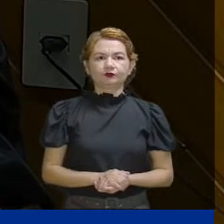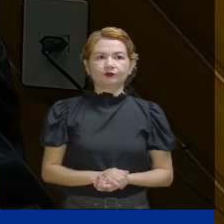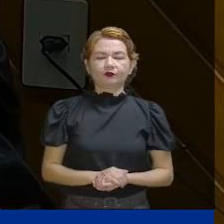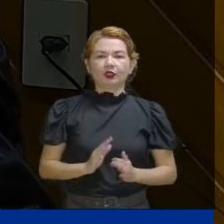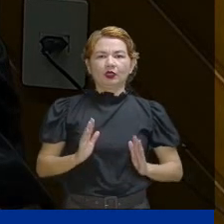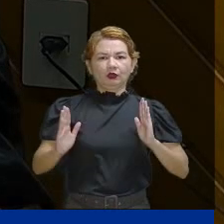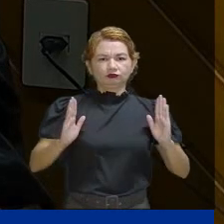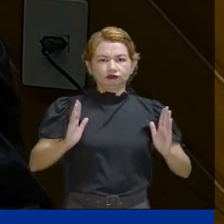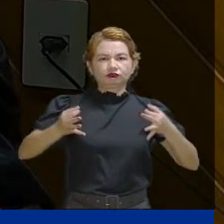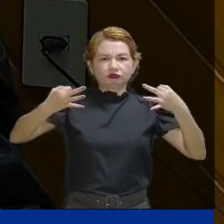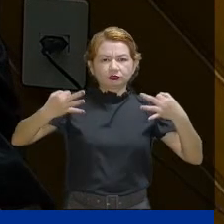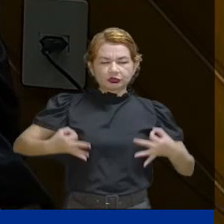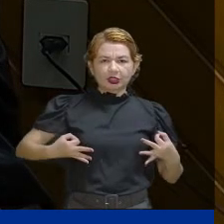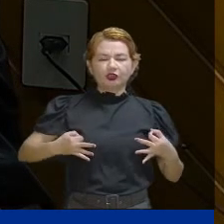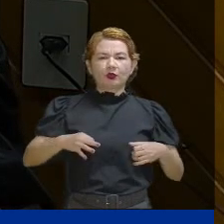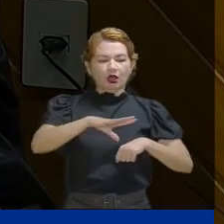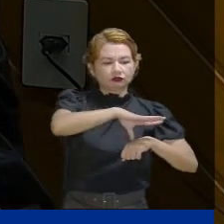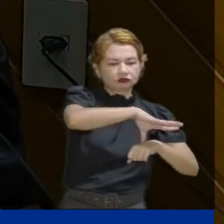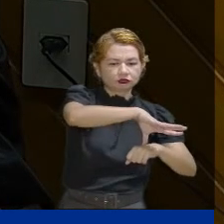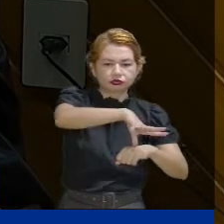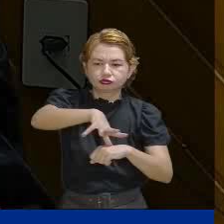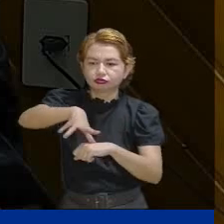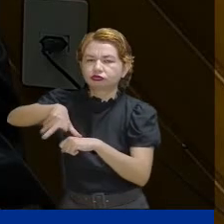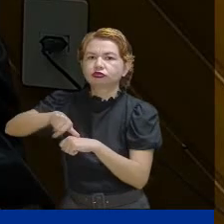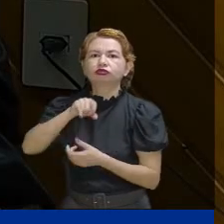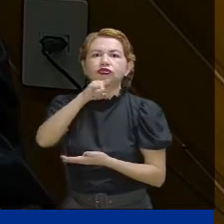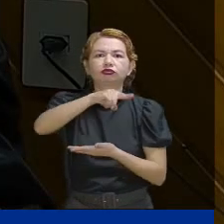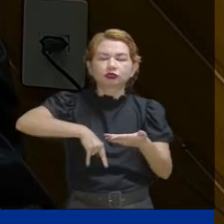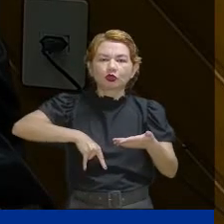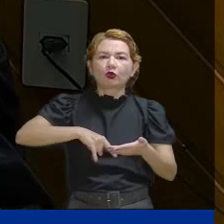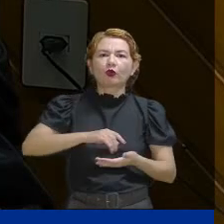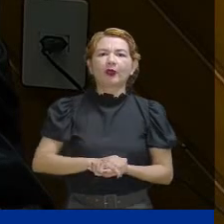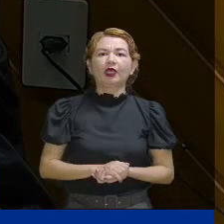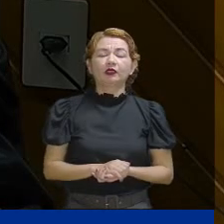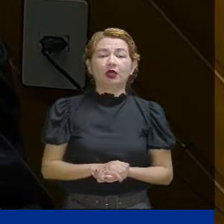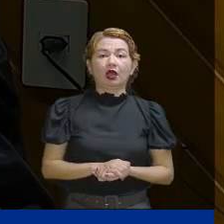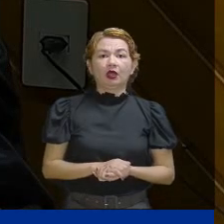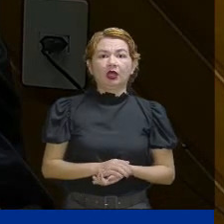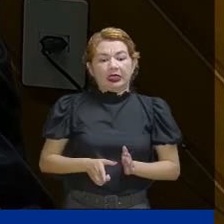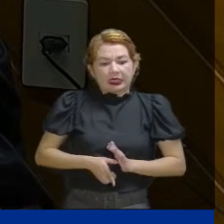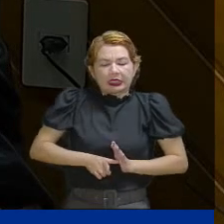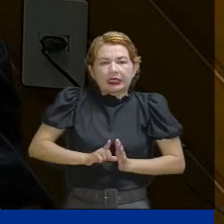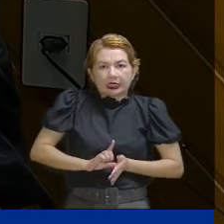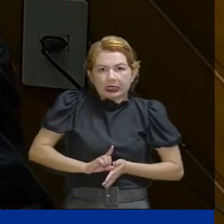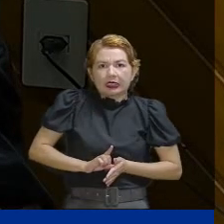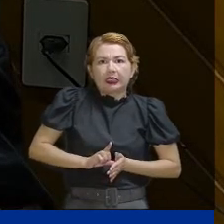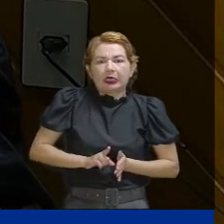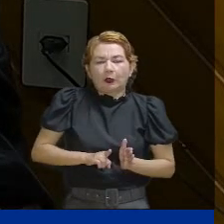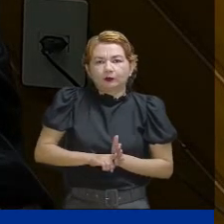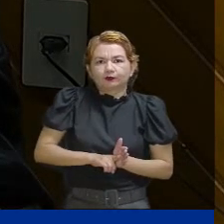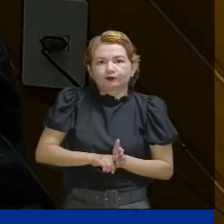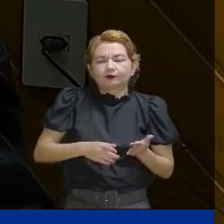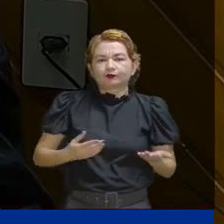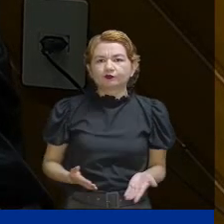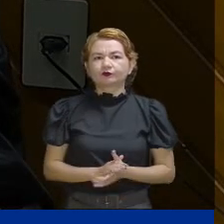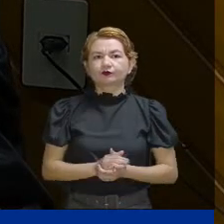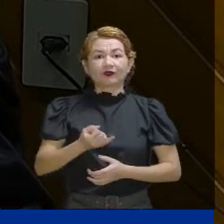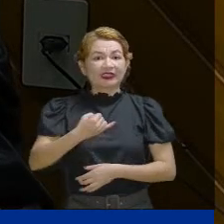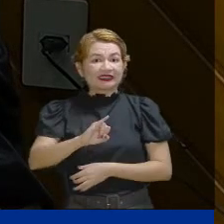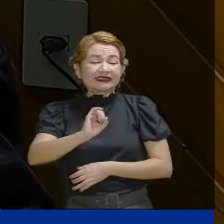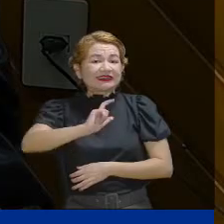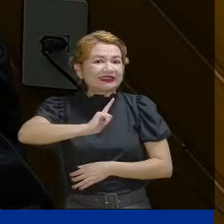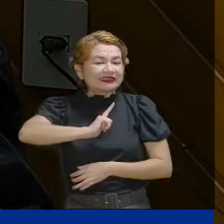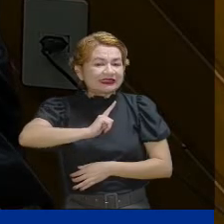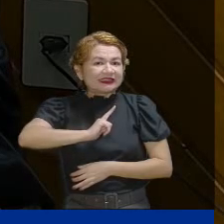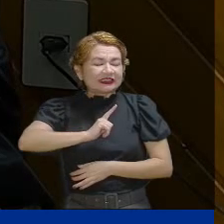momento adequado para a juntada de documentos seja na fase instrutória regular, salvo se houver